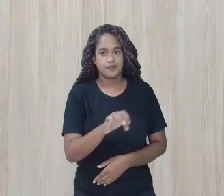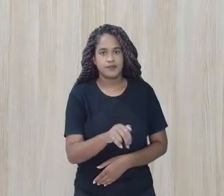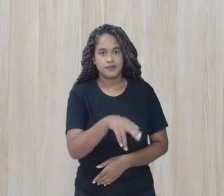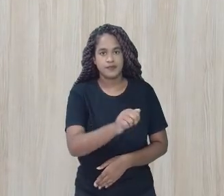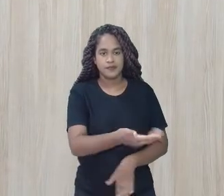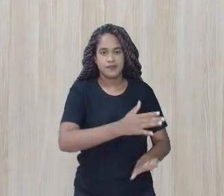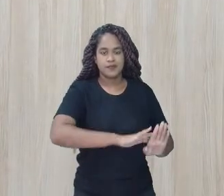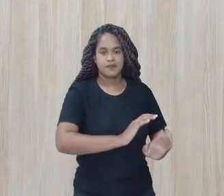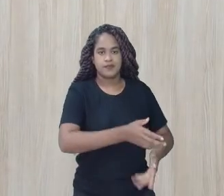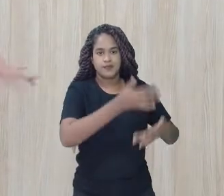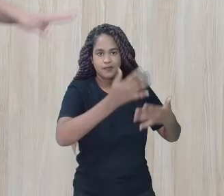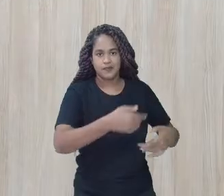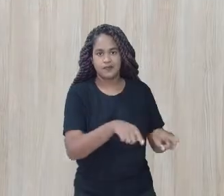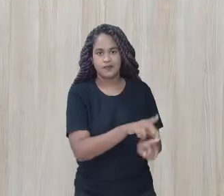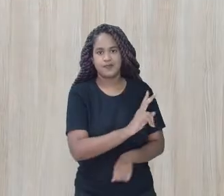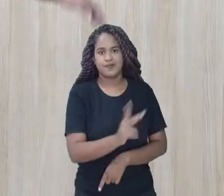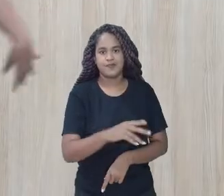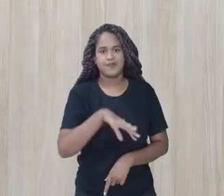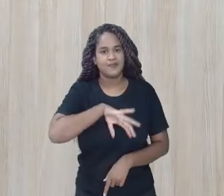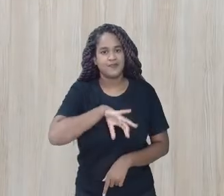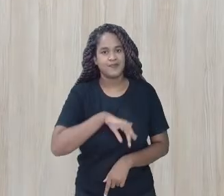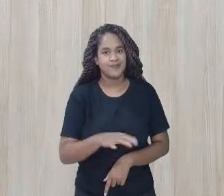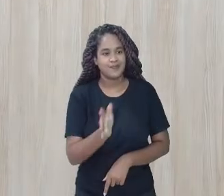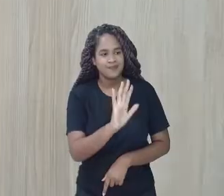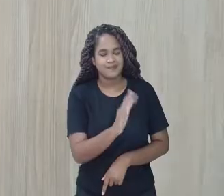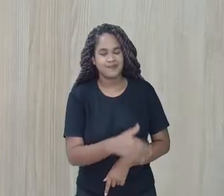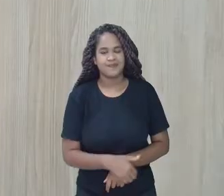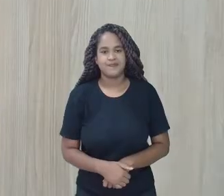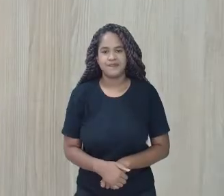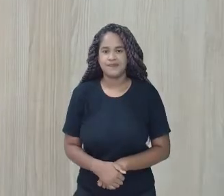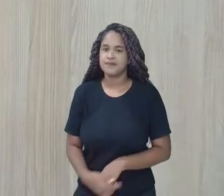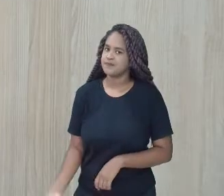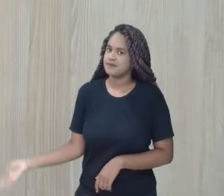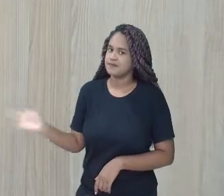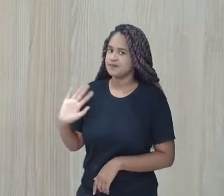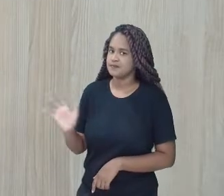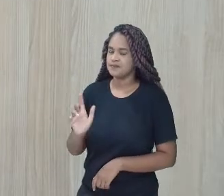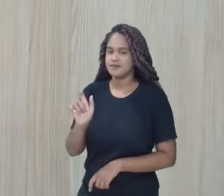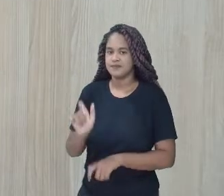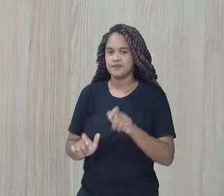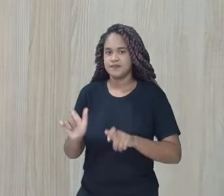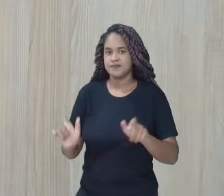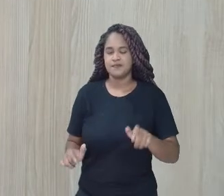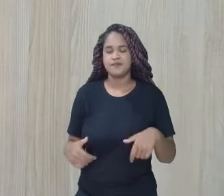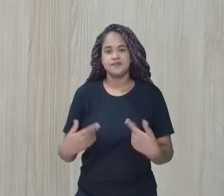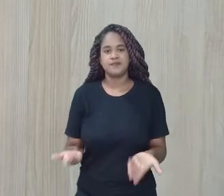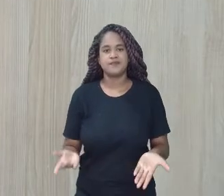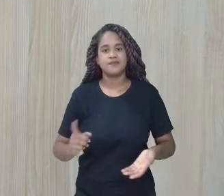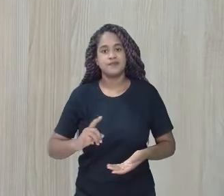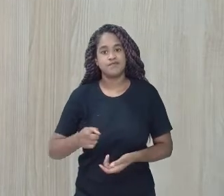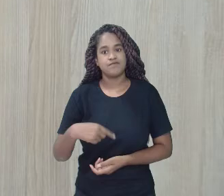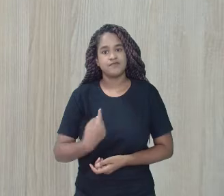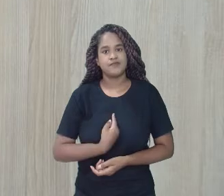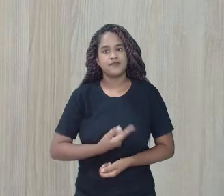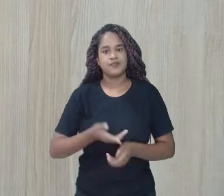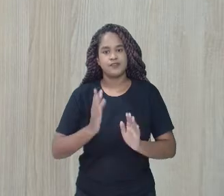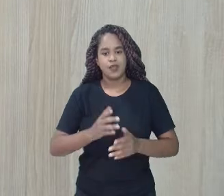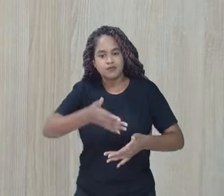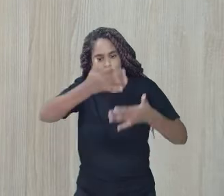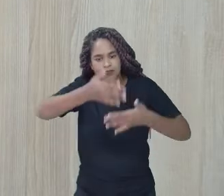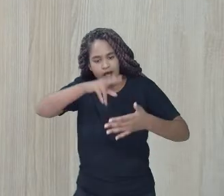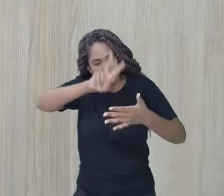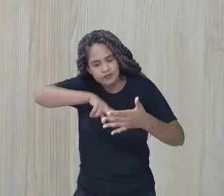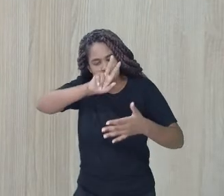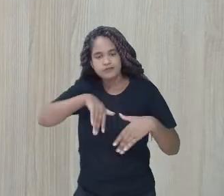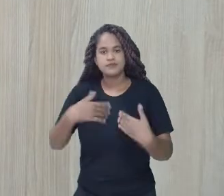Maria, também de língua portuguesa. Vamos dar um oi para ela? Olá, pessoal. Nós estamos aqui no chat, então coloque aí o nome da